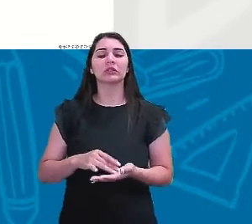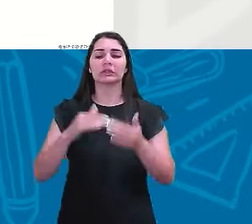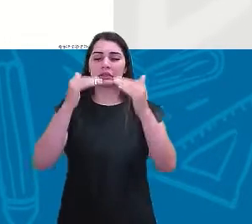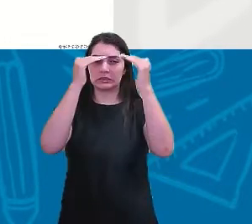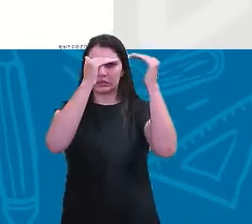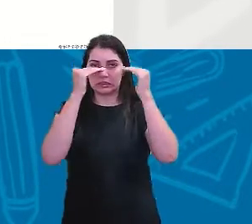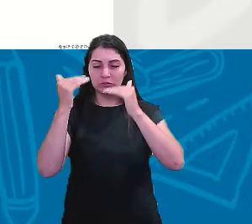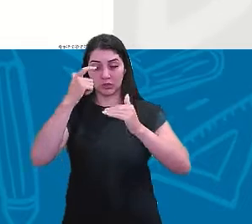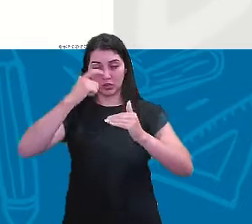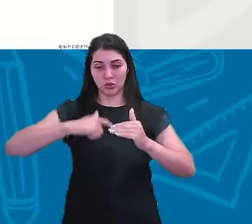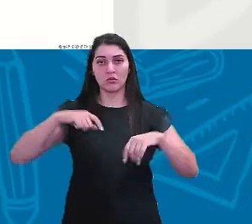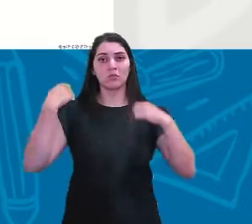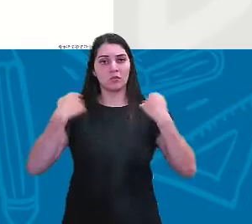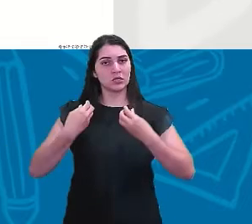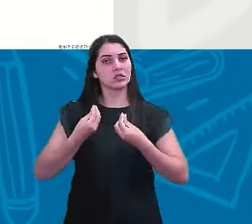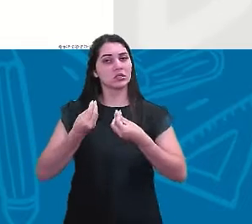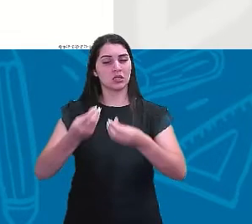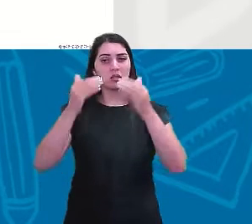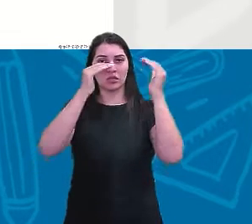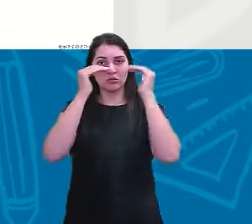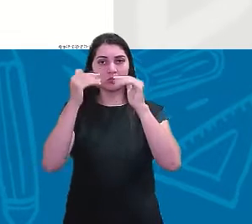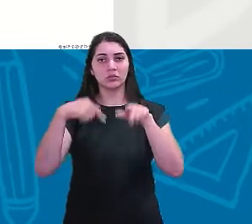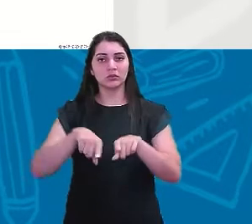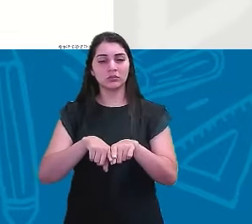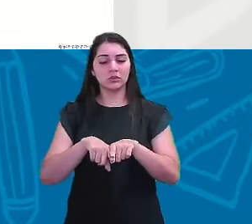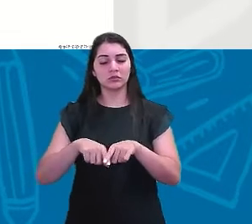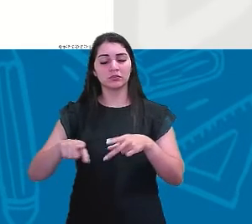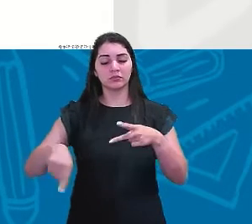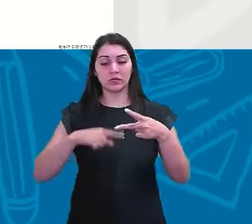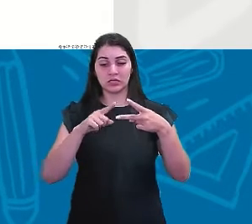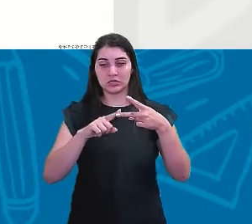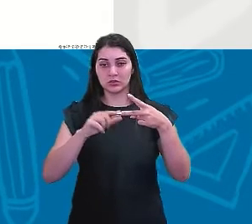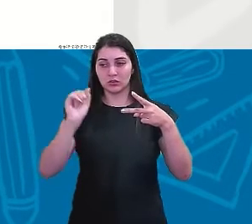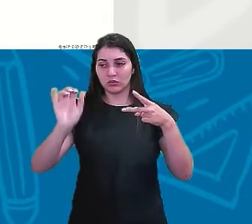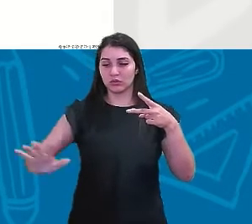a gente também tem que dar respeito. A segunda imagem,